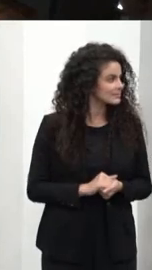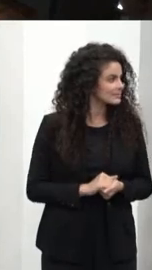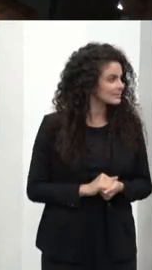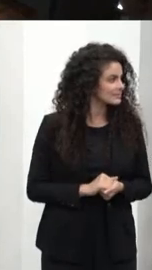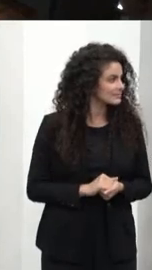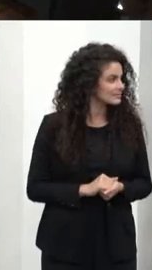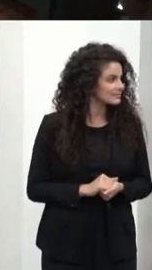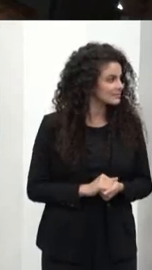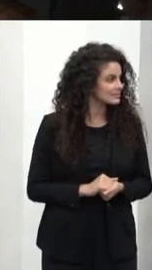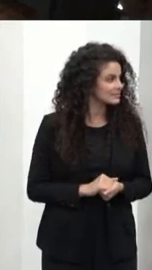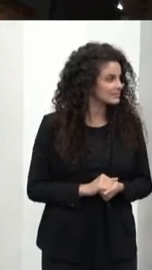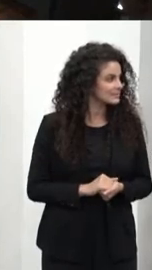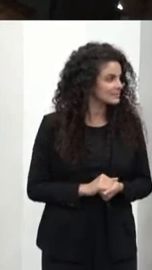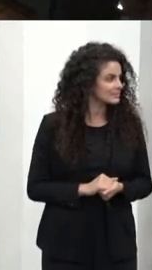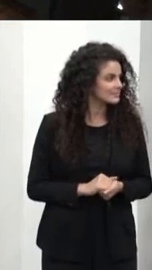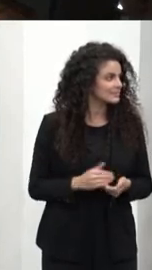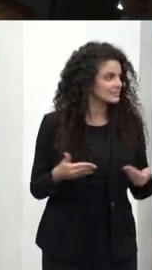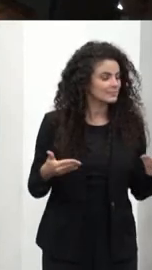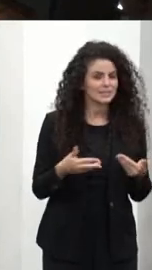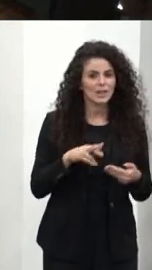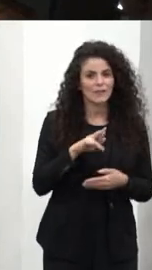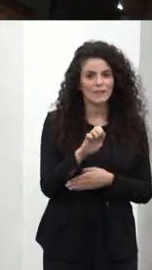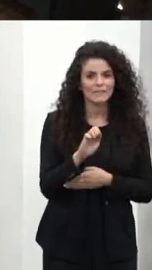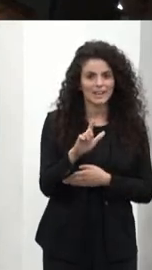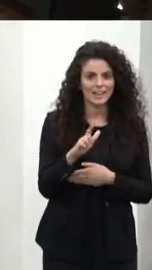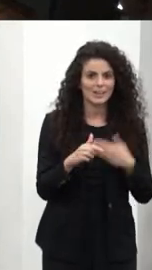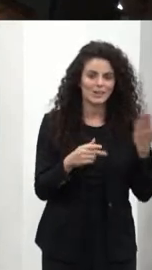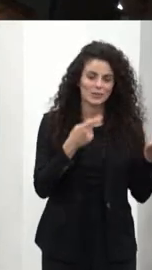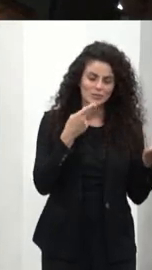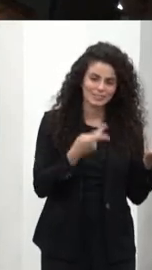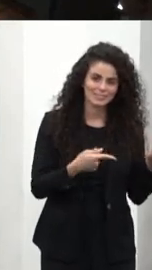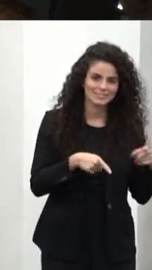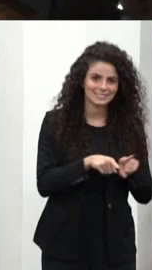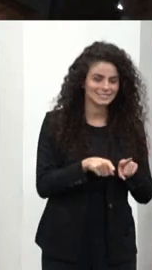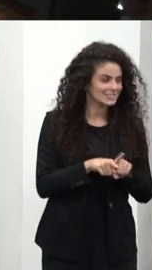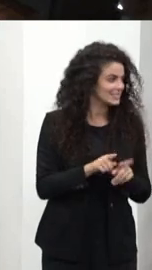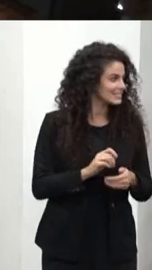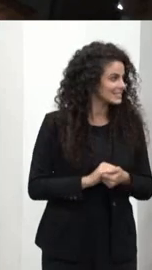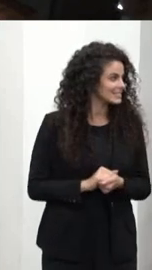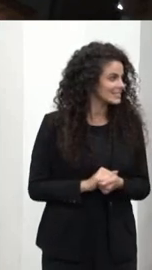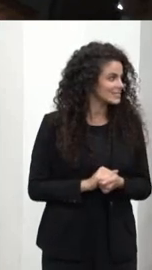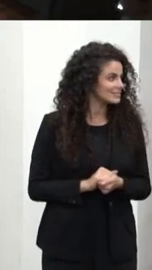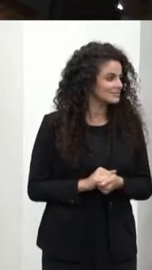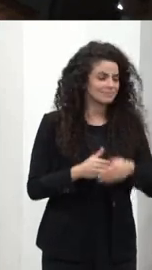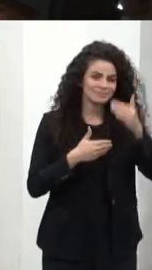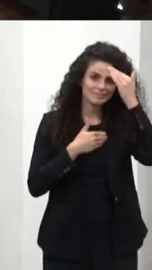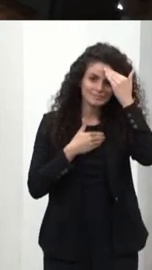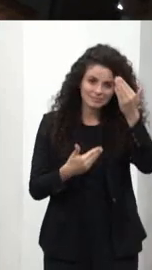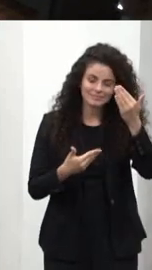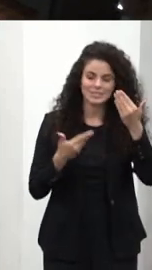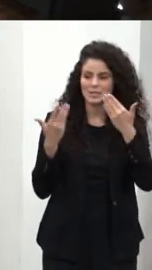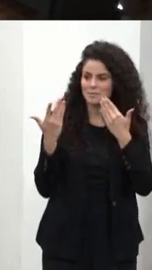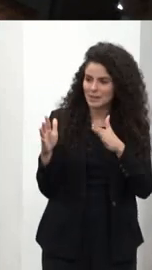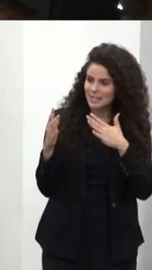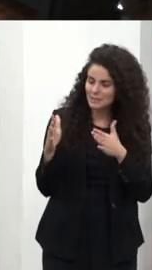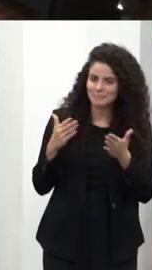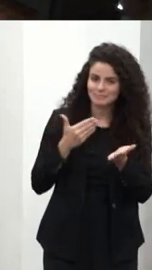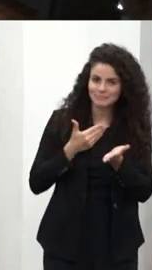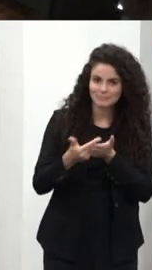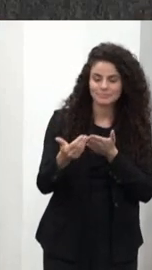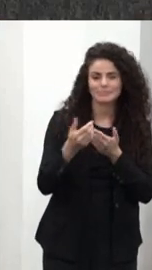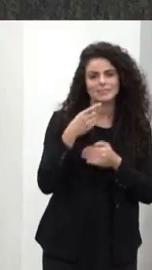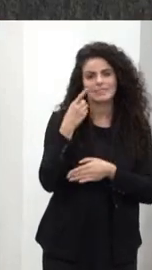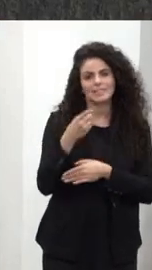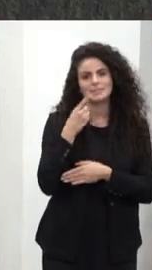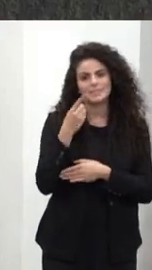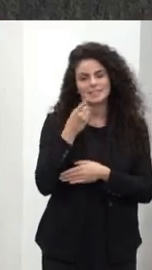só para o Rafael fazer as considerações finais dele também só agradecer parabenizar a iniciativa Deputado Marquito